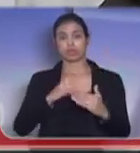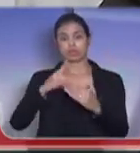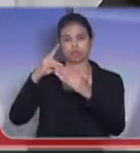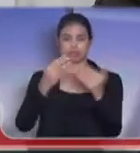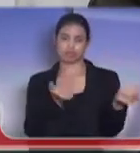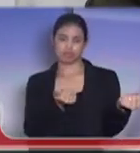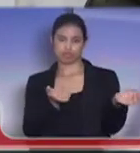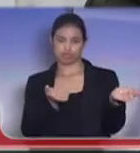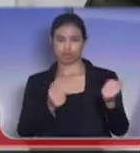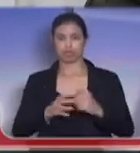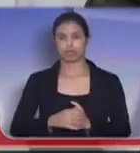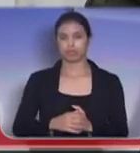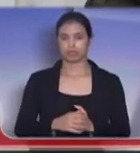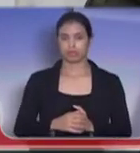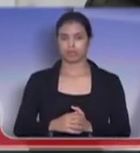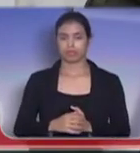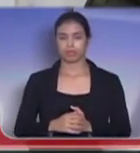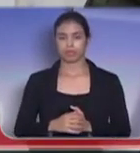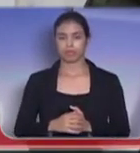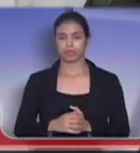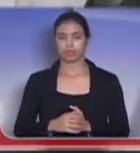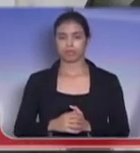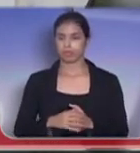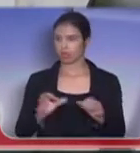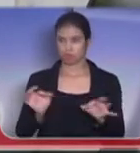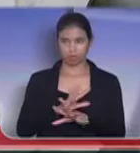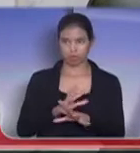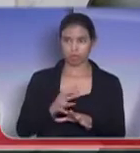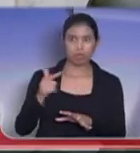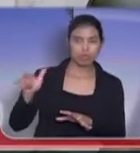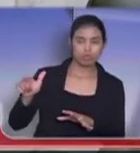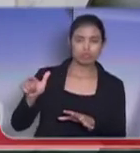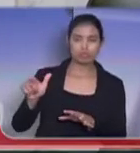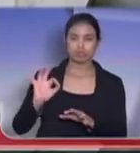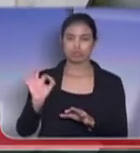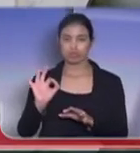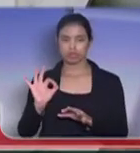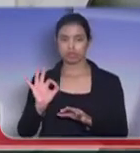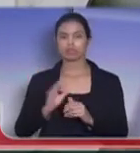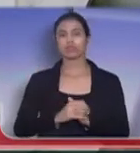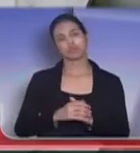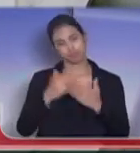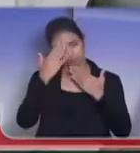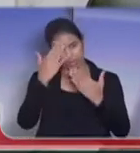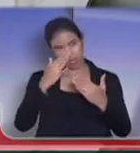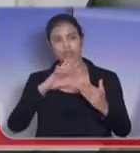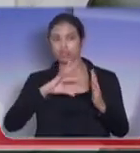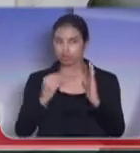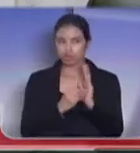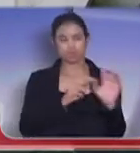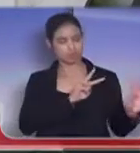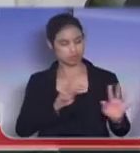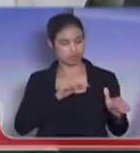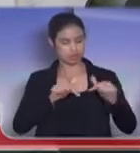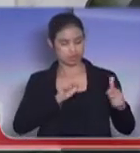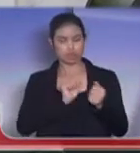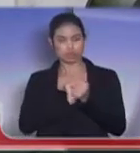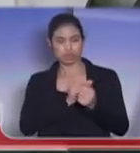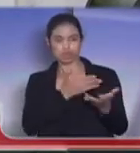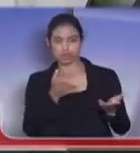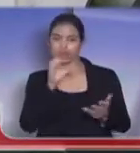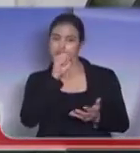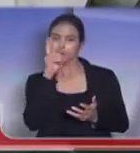mas é uma lembrança ricardo mas nada alguém tem mais alguma coisa então agradeço a todos por essa semana tem um ótimo final de semana